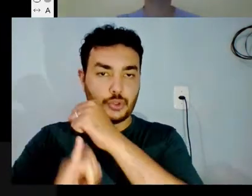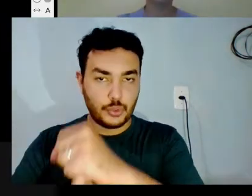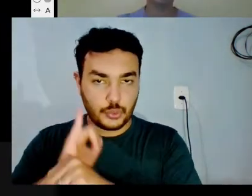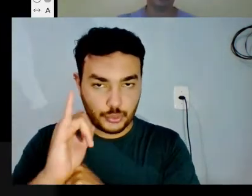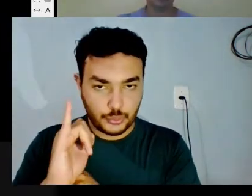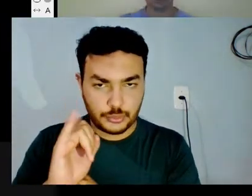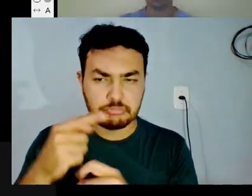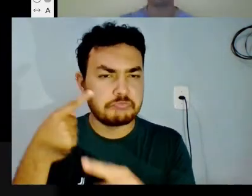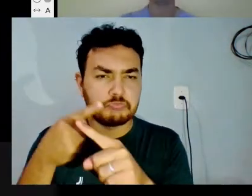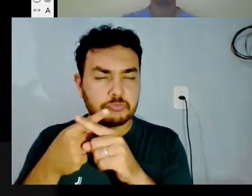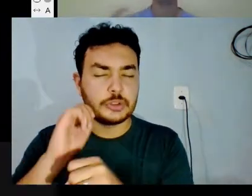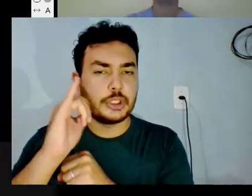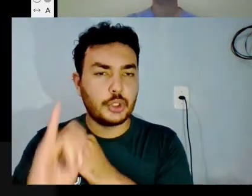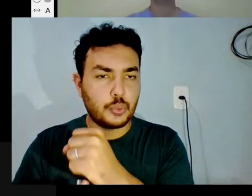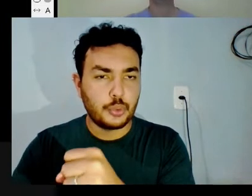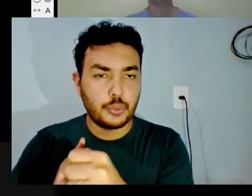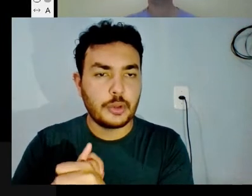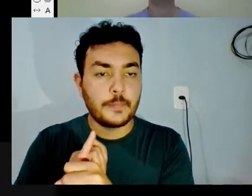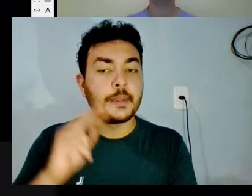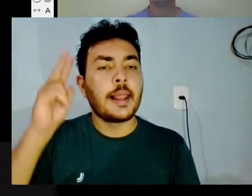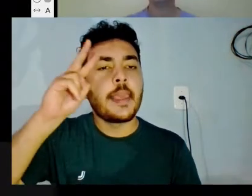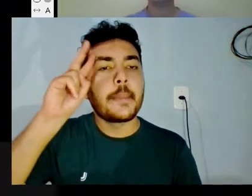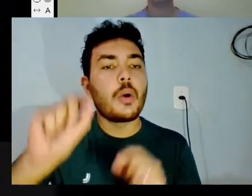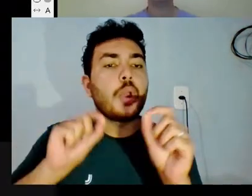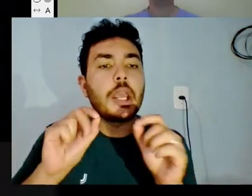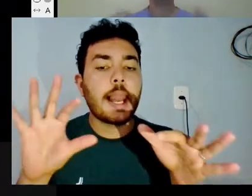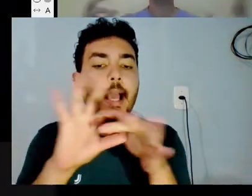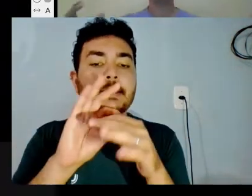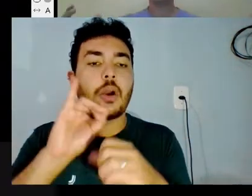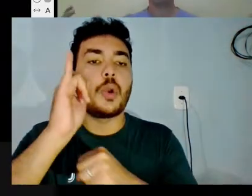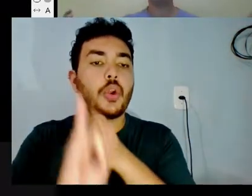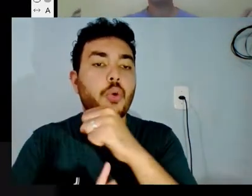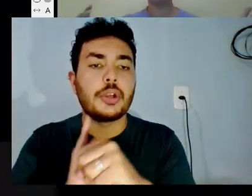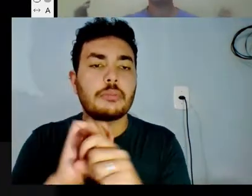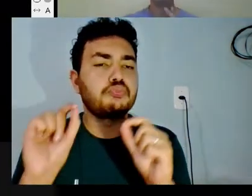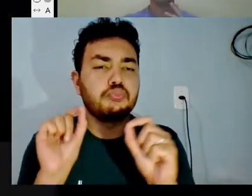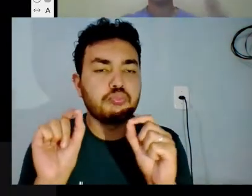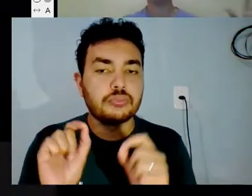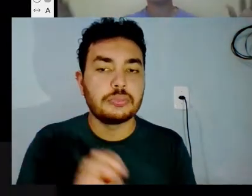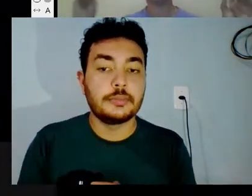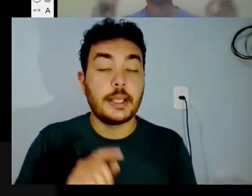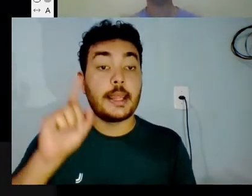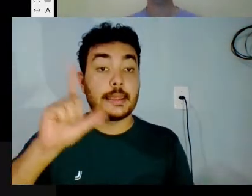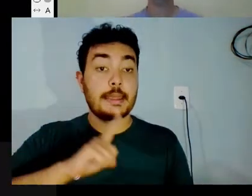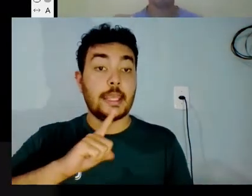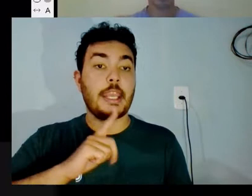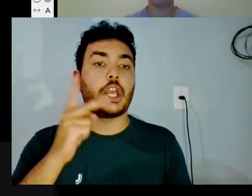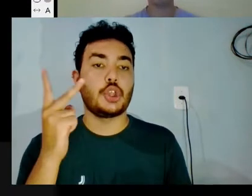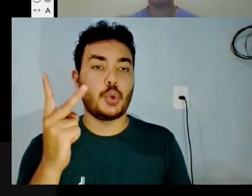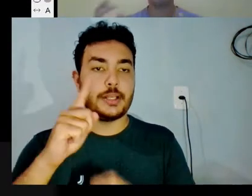a esse caráter iônico? Se a gente lembrar, o que é uma ligação iônica? Quando há a junção de